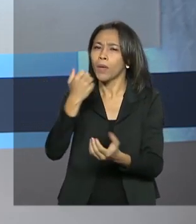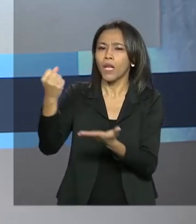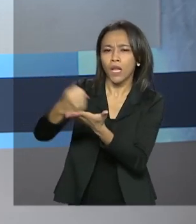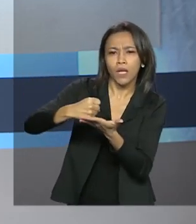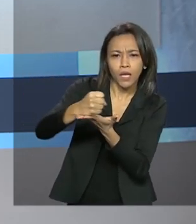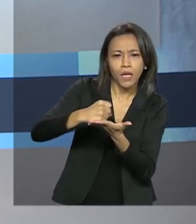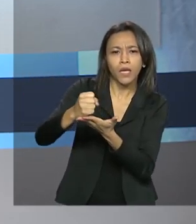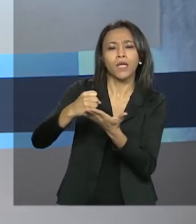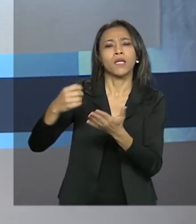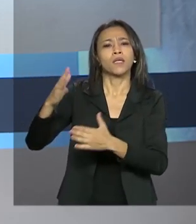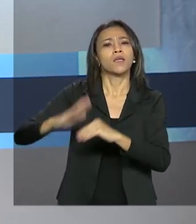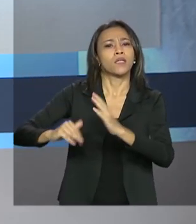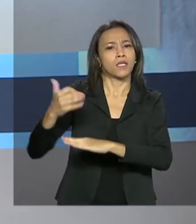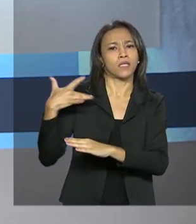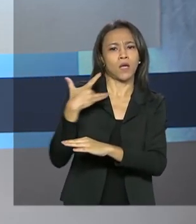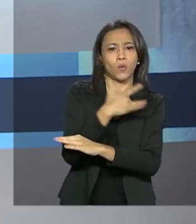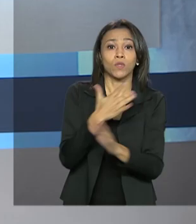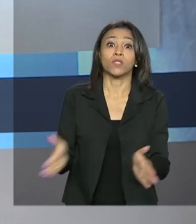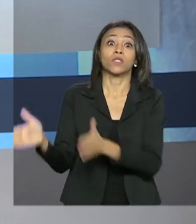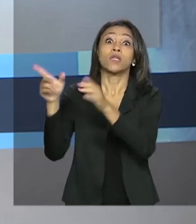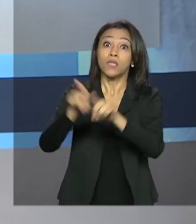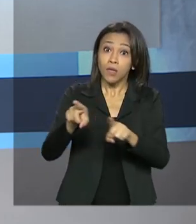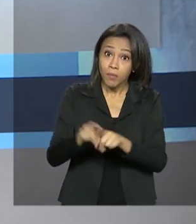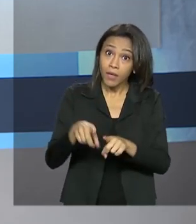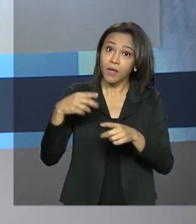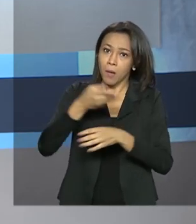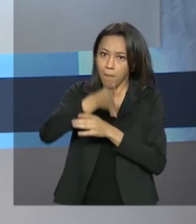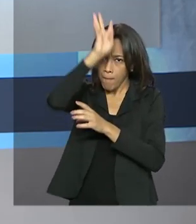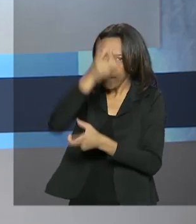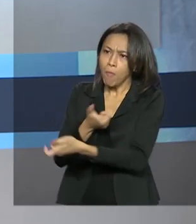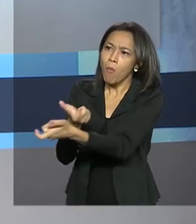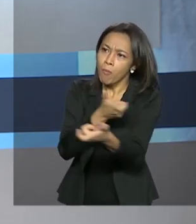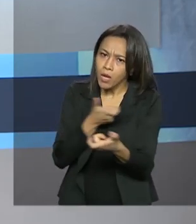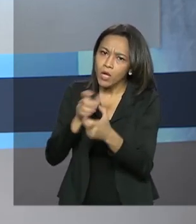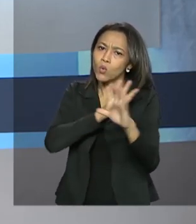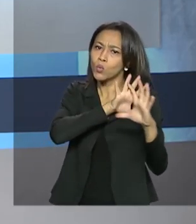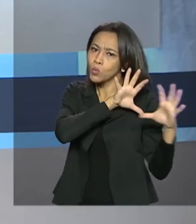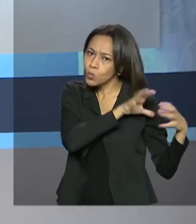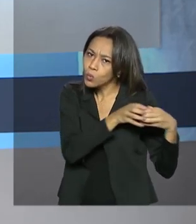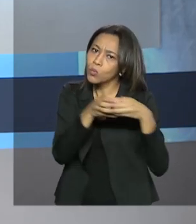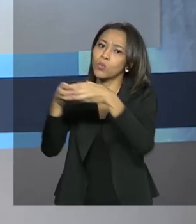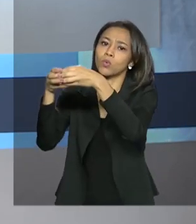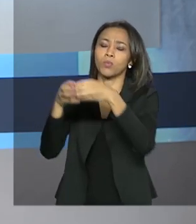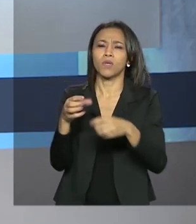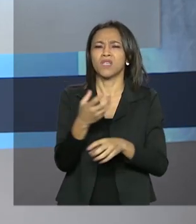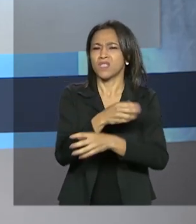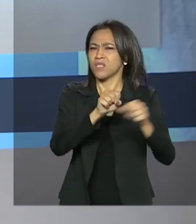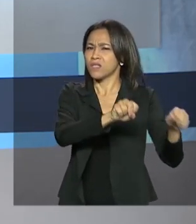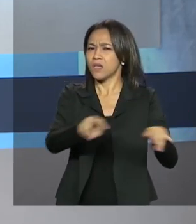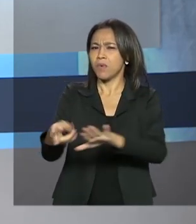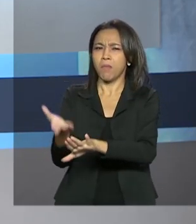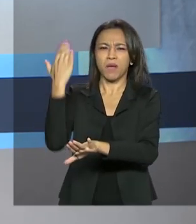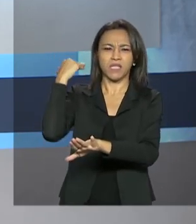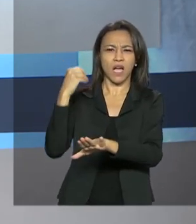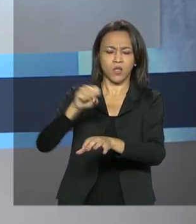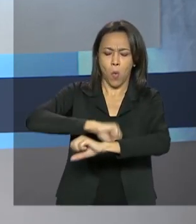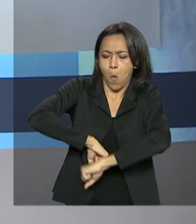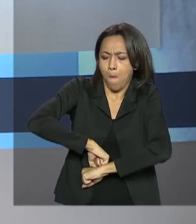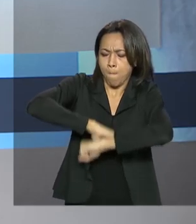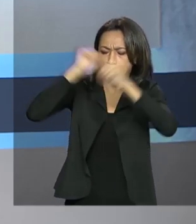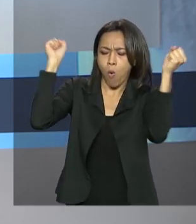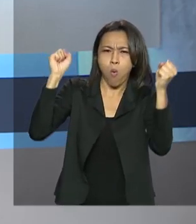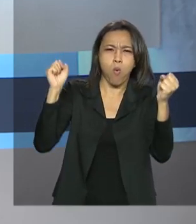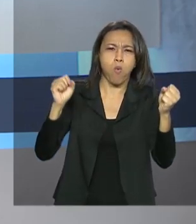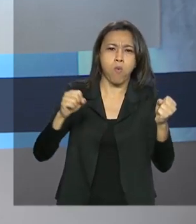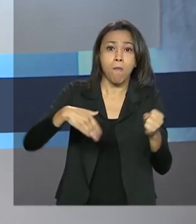comitiva, profissionais da defesa civil e bombeiros militares. Na semana passada, a explosão de um tanque de nitrato de amônio deixou